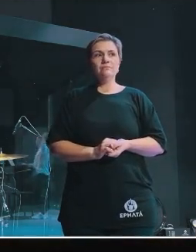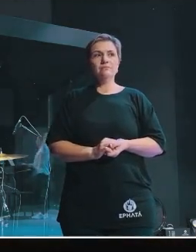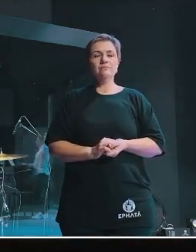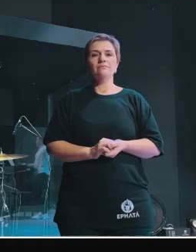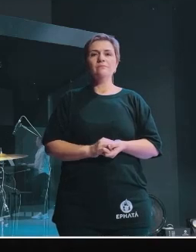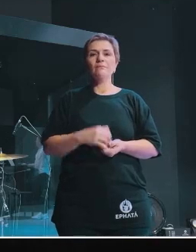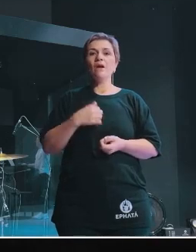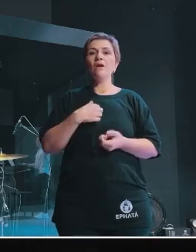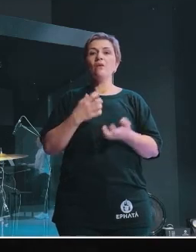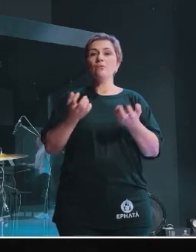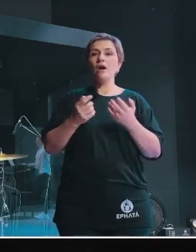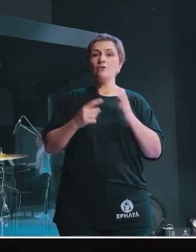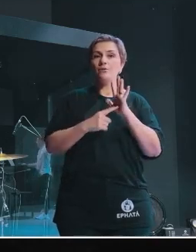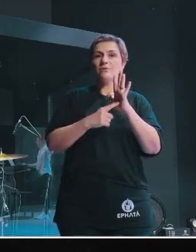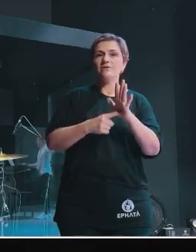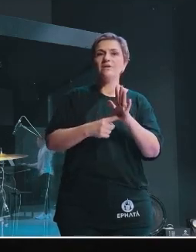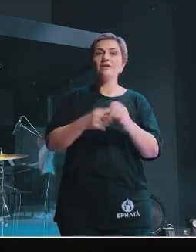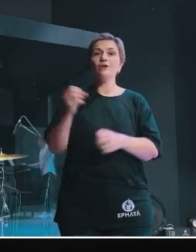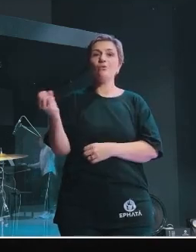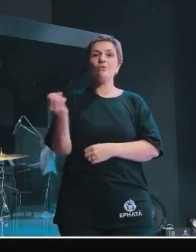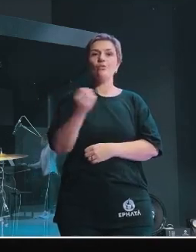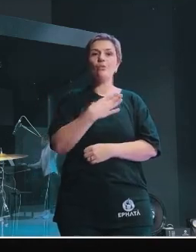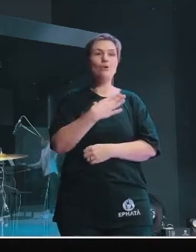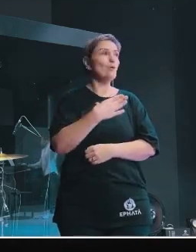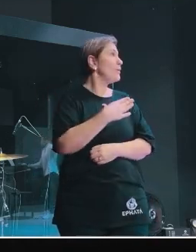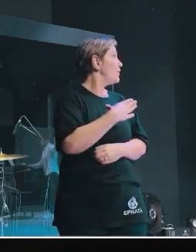Eu quero te apresentar o teu novo bunker.